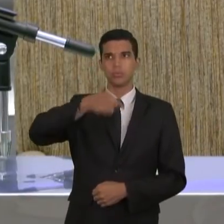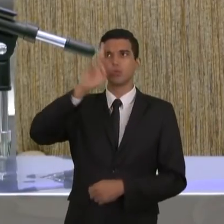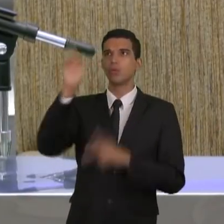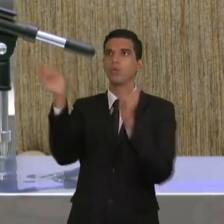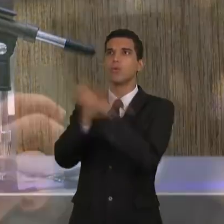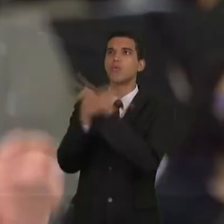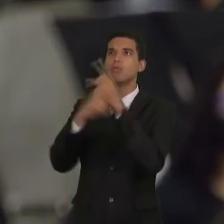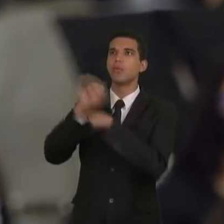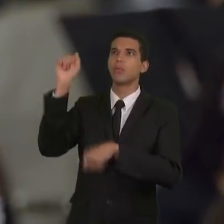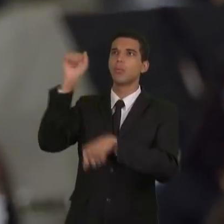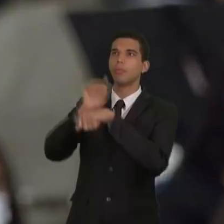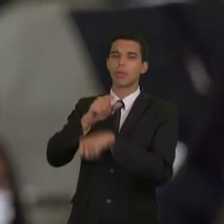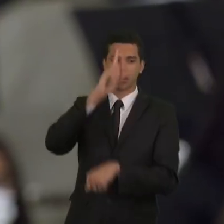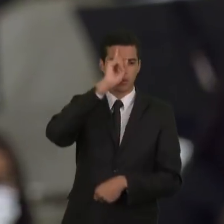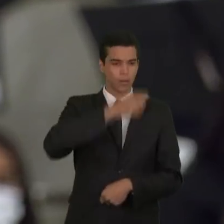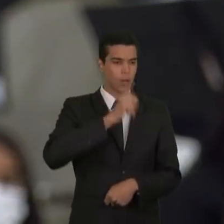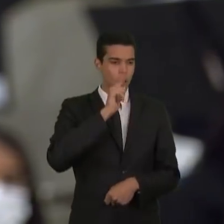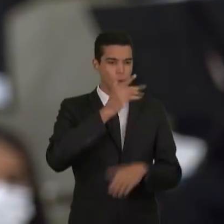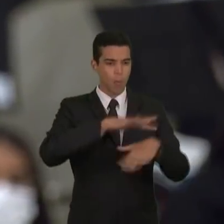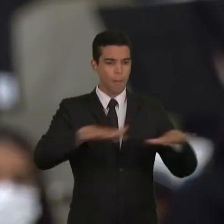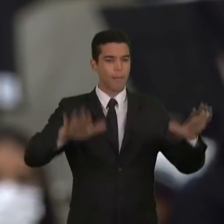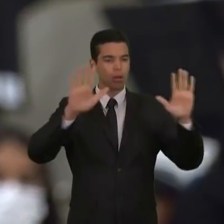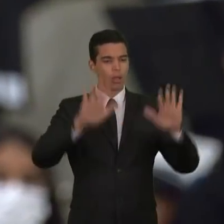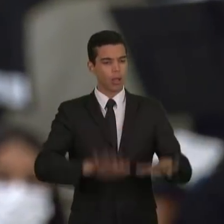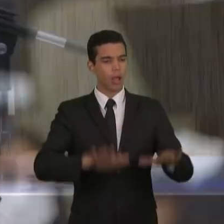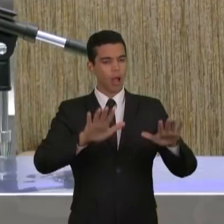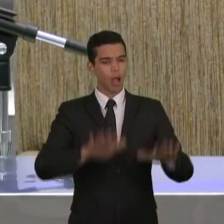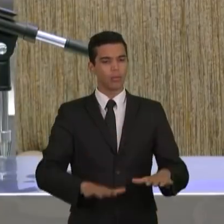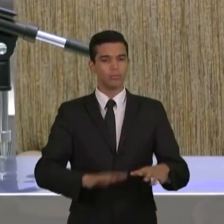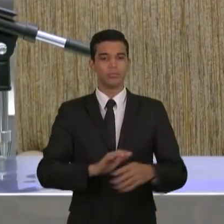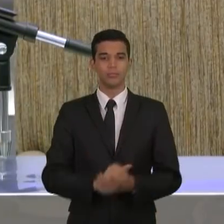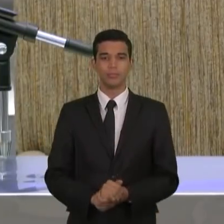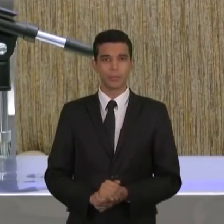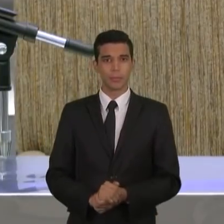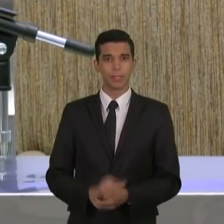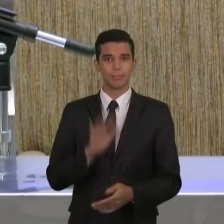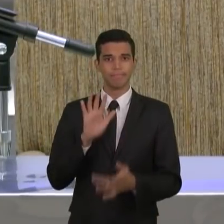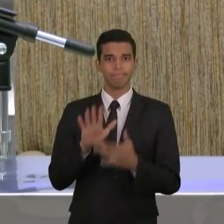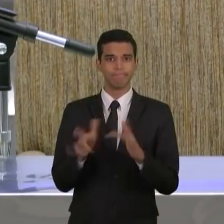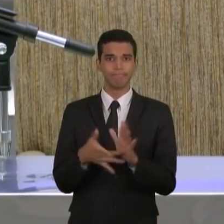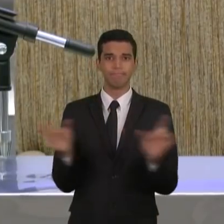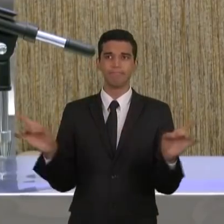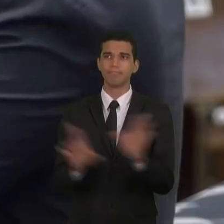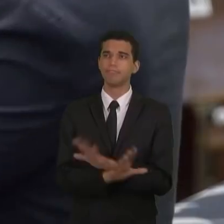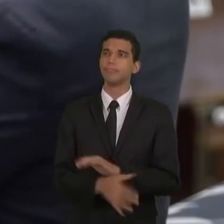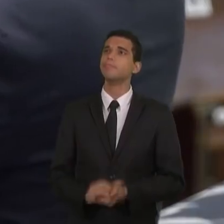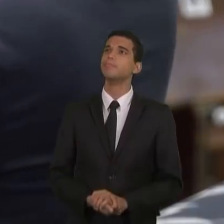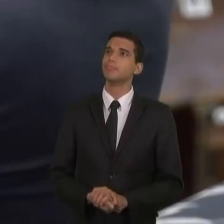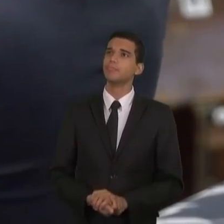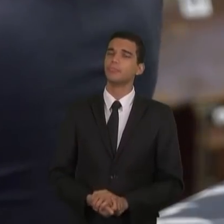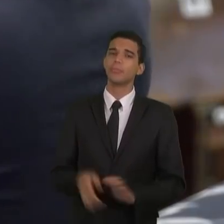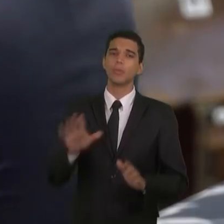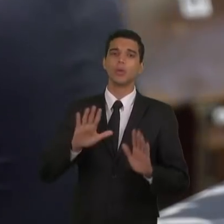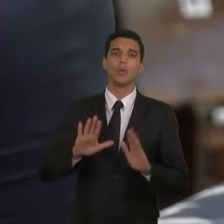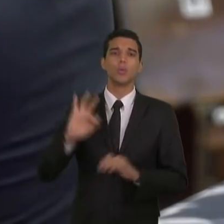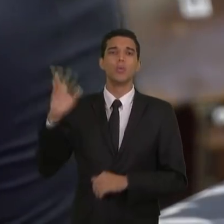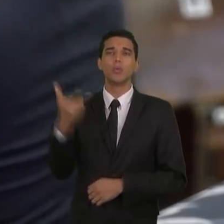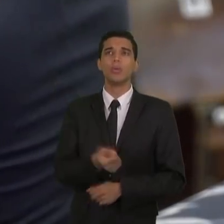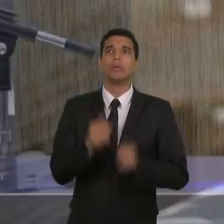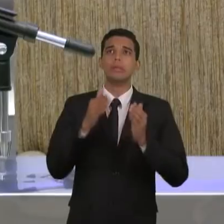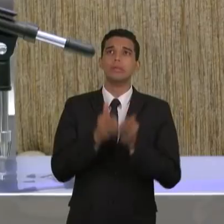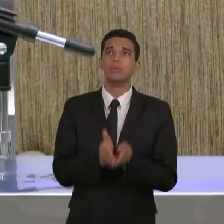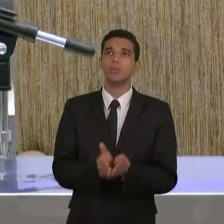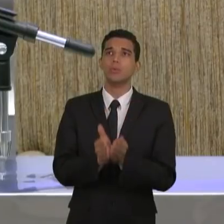para é uma repreensão e eu acho interessante que a repreensão de Jesus ela aumenta a fé da gente a repreensão de Jesus faz a gente